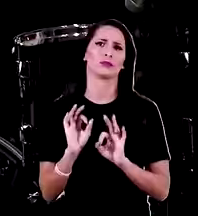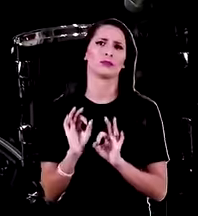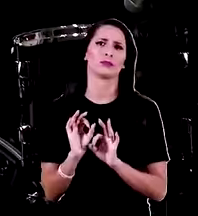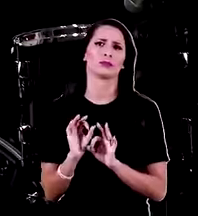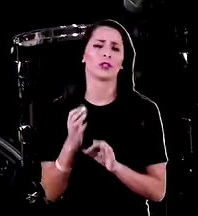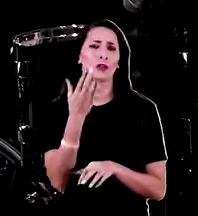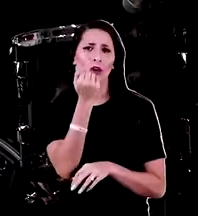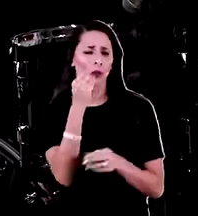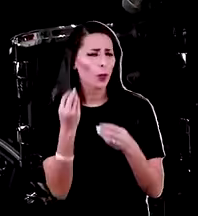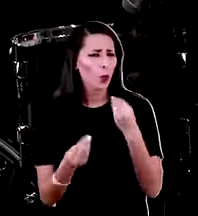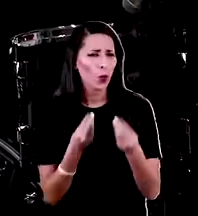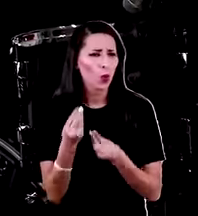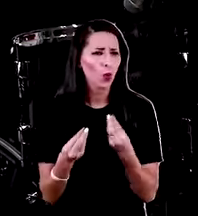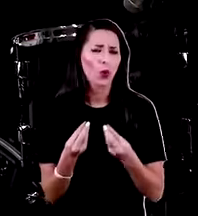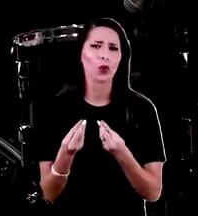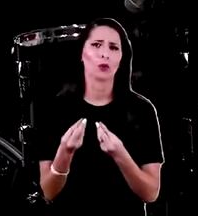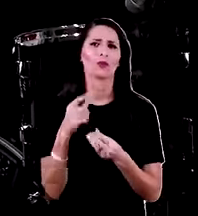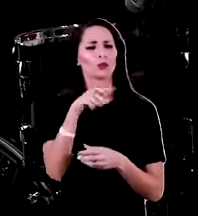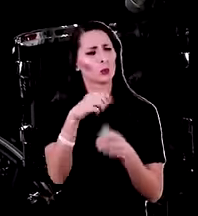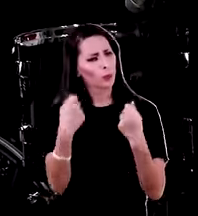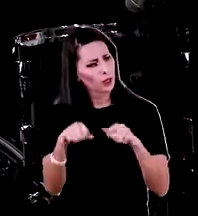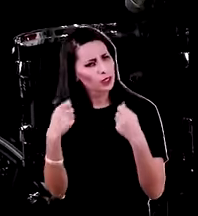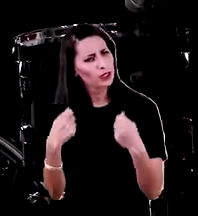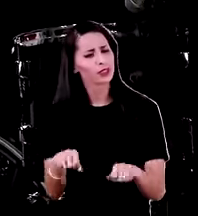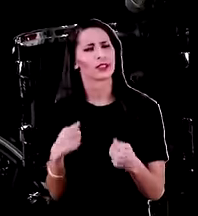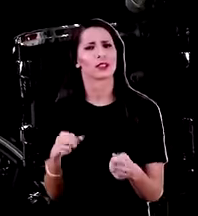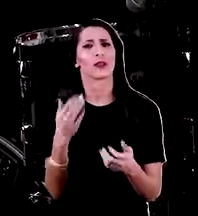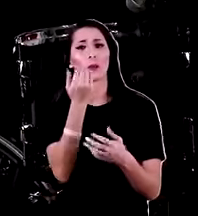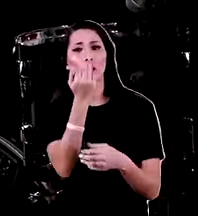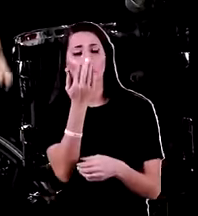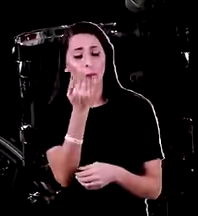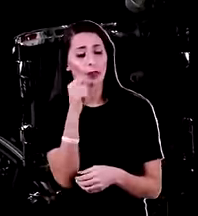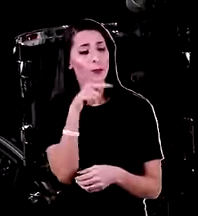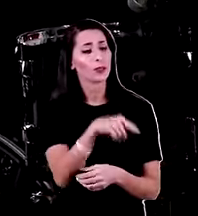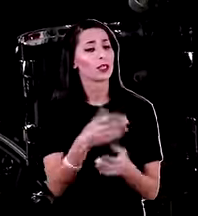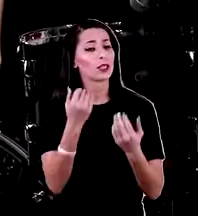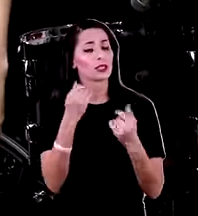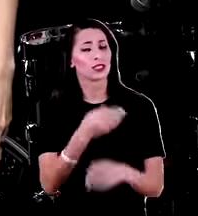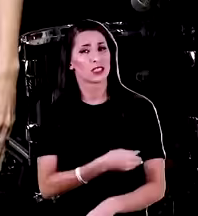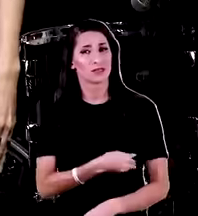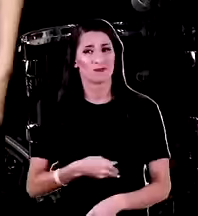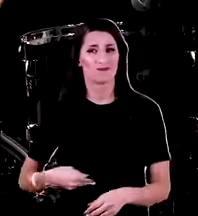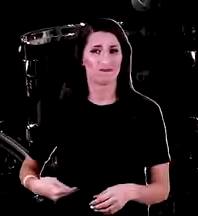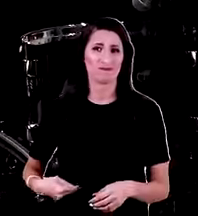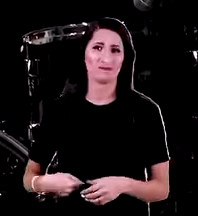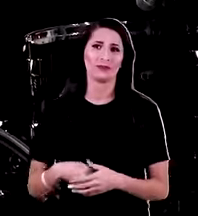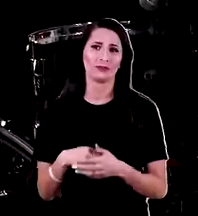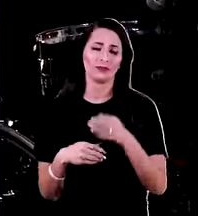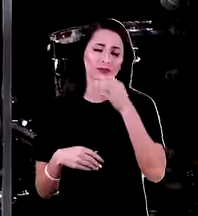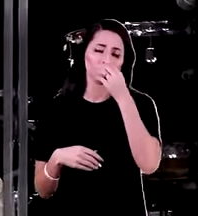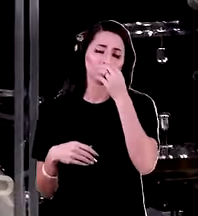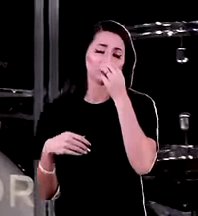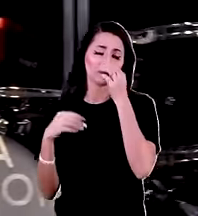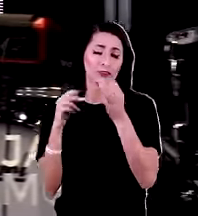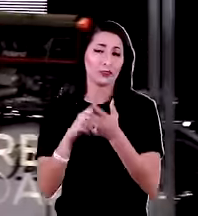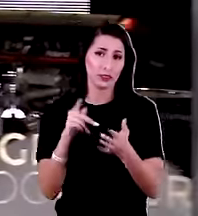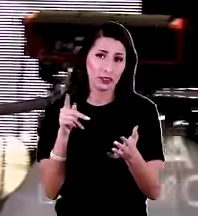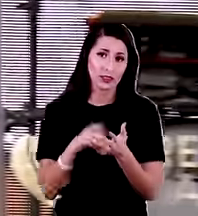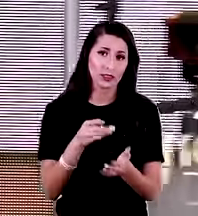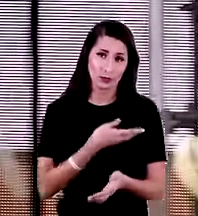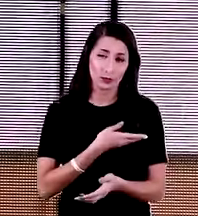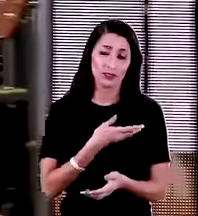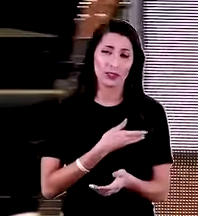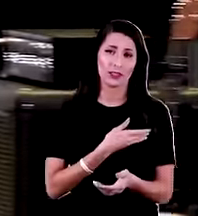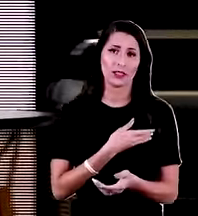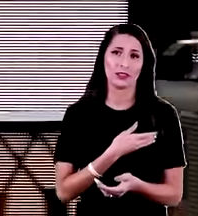Te encanga com o Ruth, que tu vai precisar dela para comer, senão tu vai passar fome. Ei, a verdadeira amizade é se